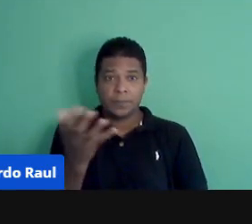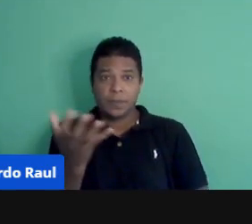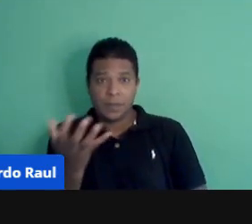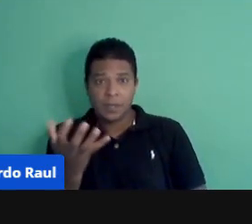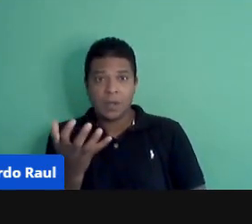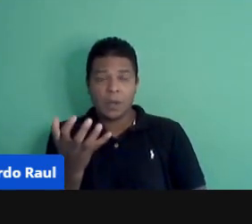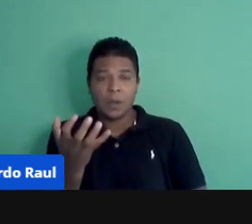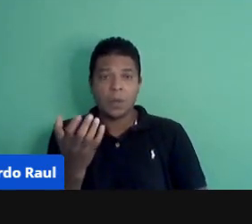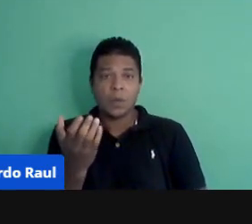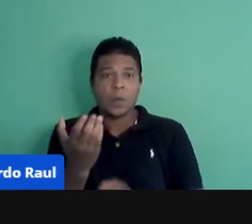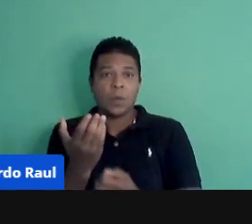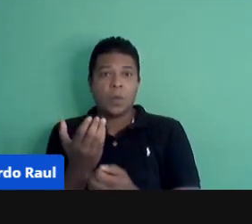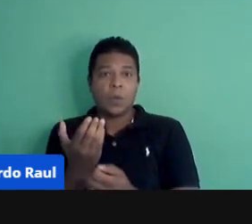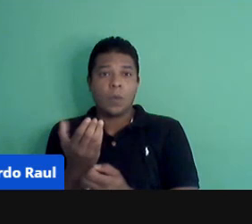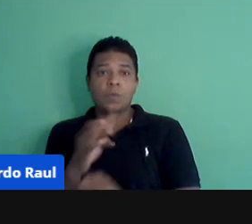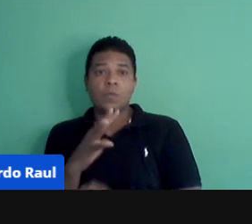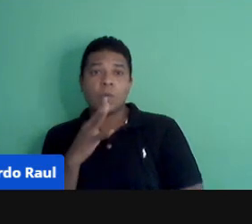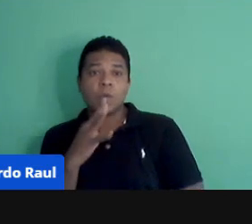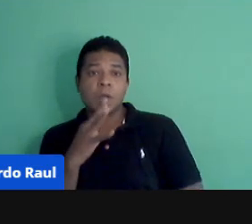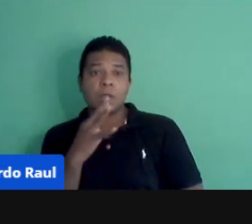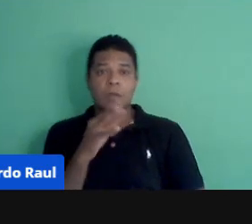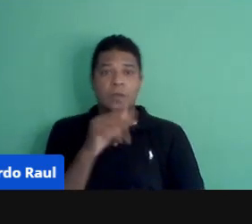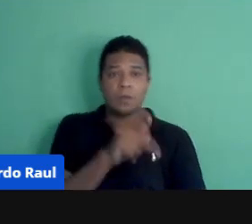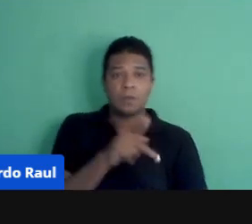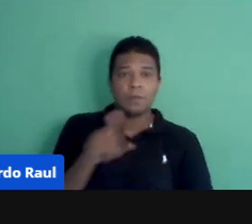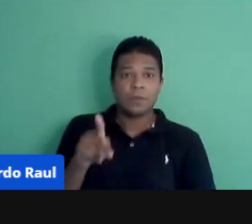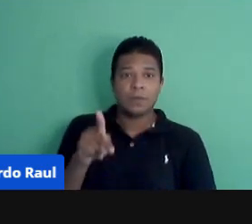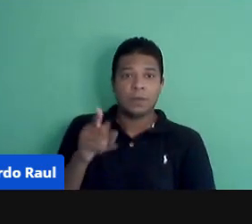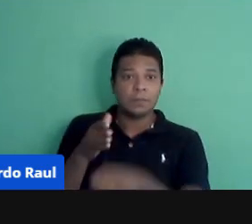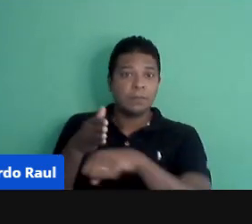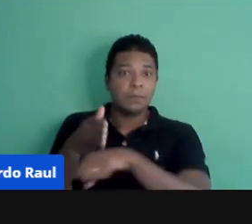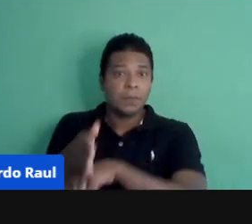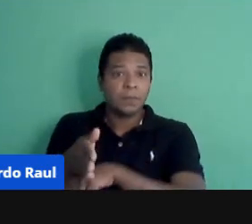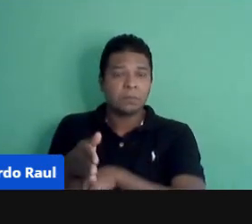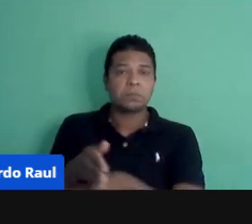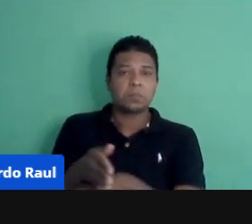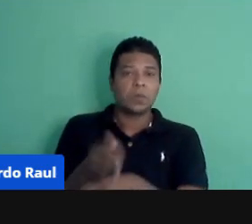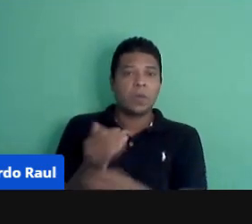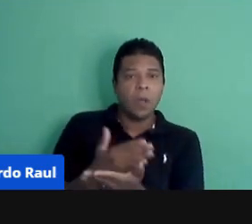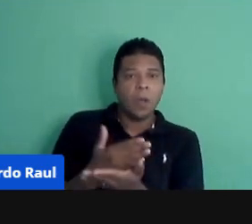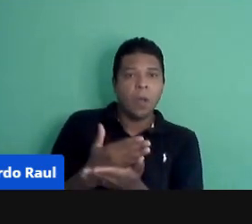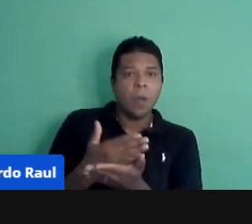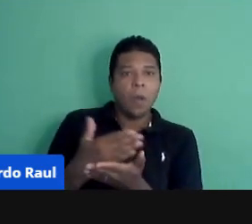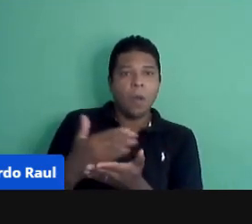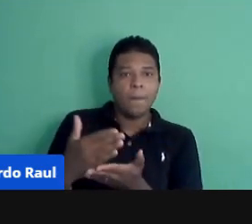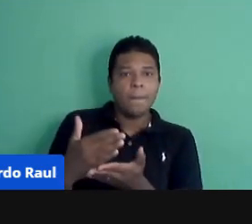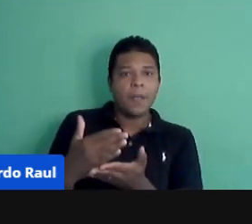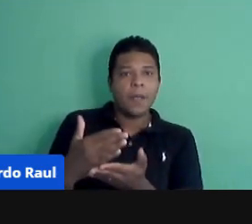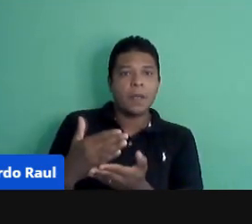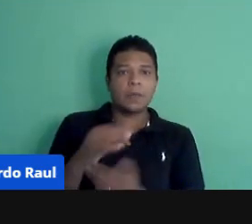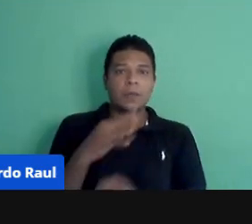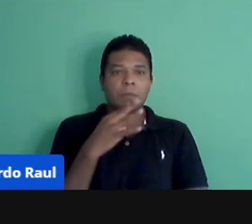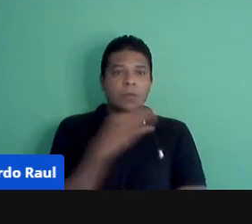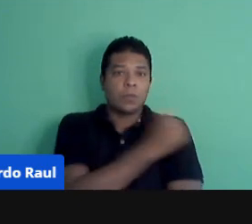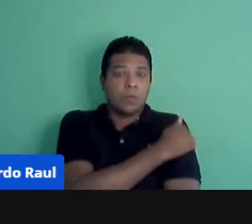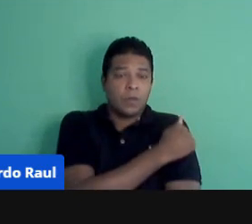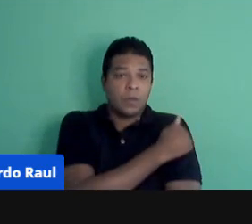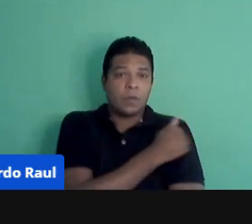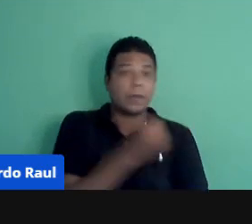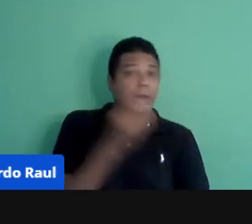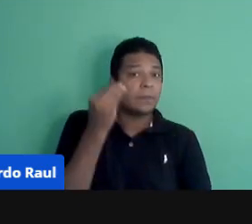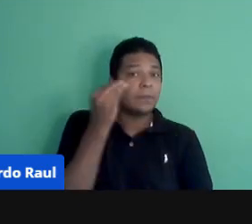você. Ele clicava no link e já tinha acesso ao professor. E ali a gente começa a conhecer o aluno, e agora estamos